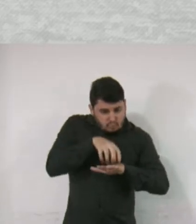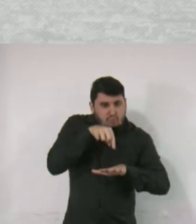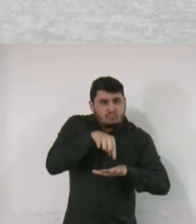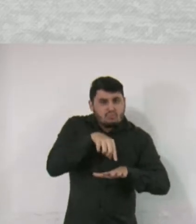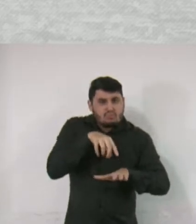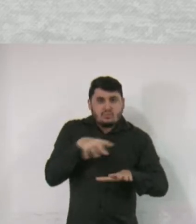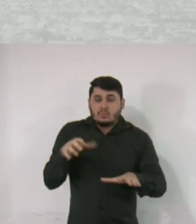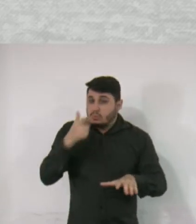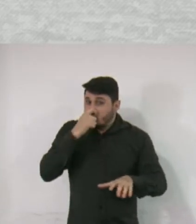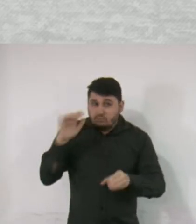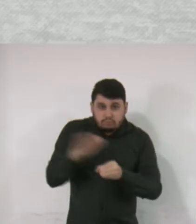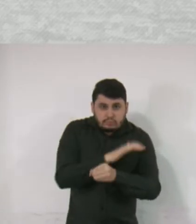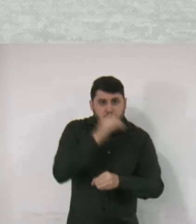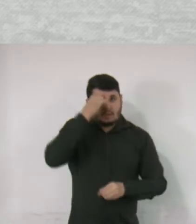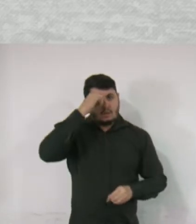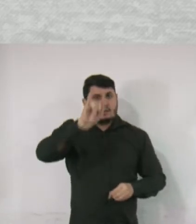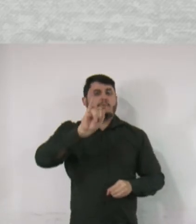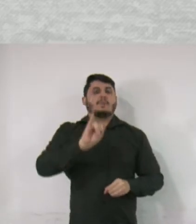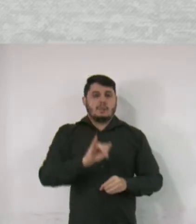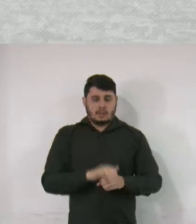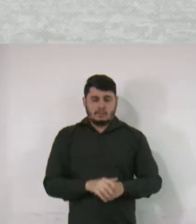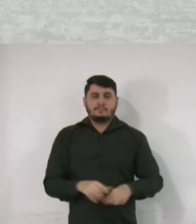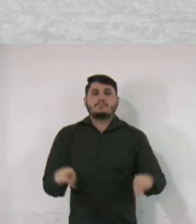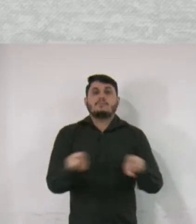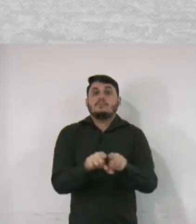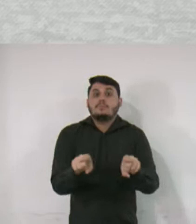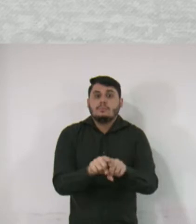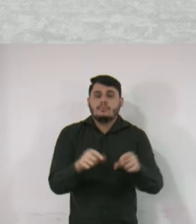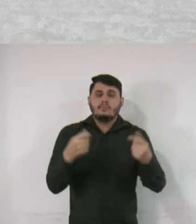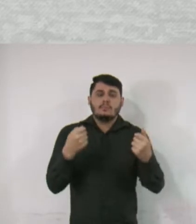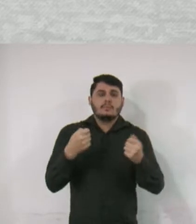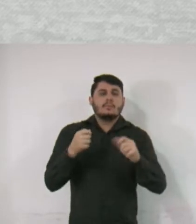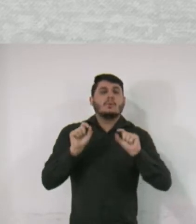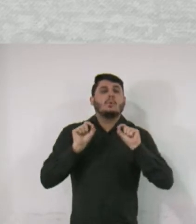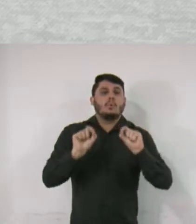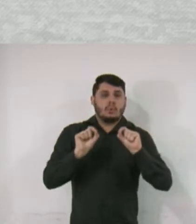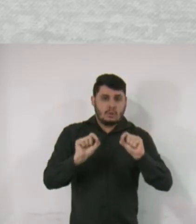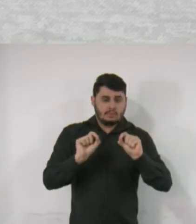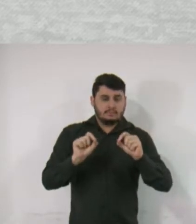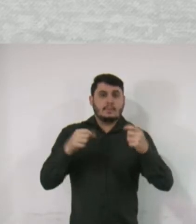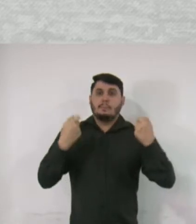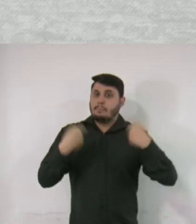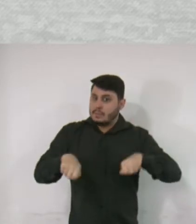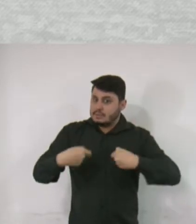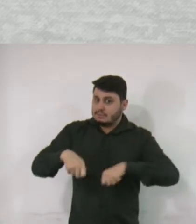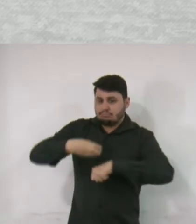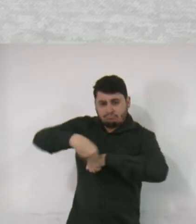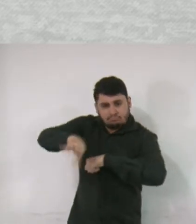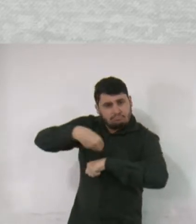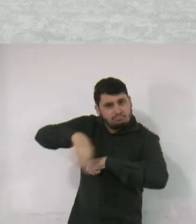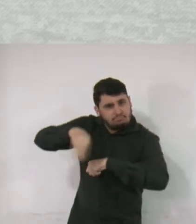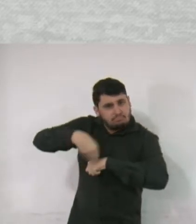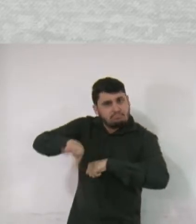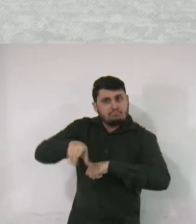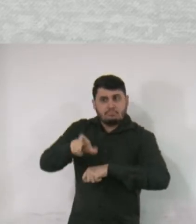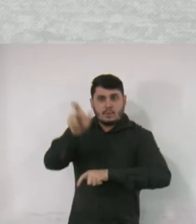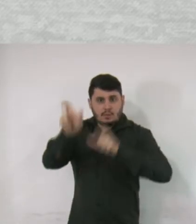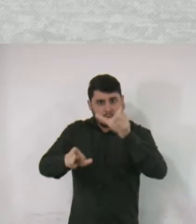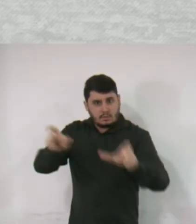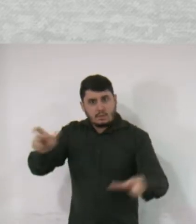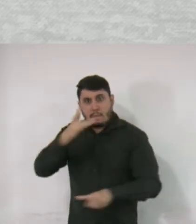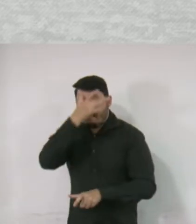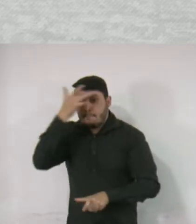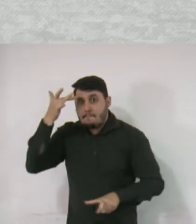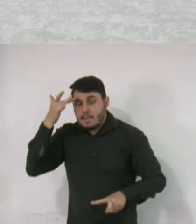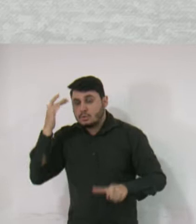nos veículos. E a comunicação também aos passageiros sobre as recomendações e riscos de descumprimento